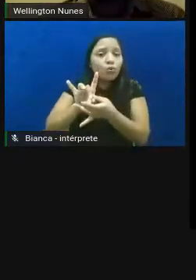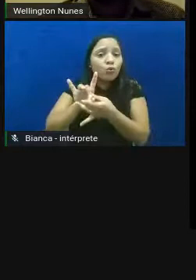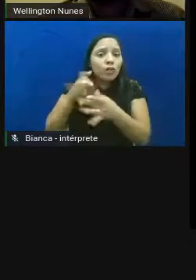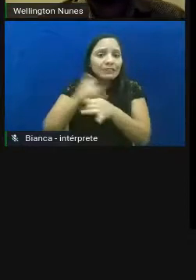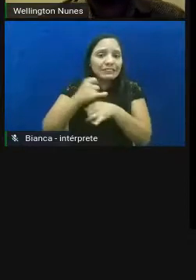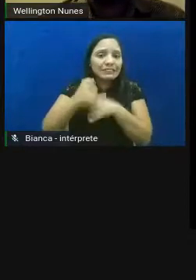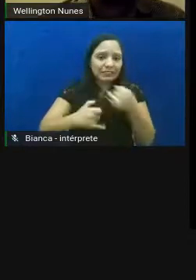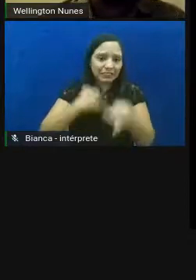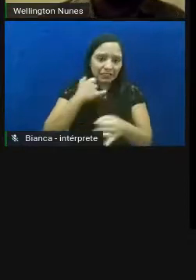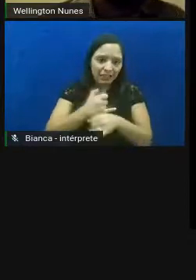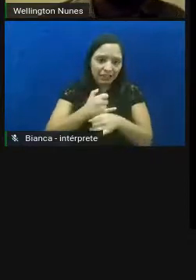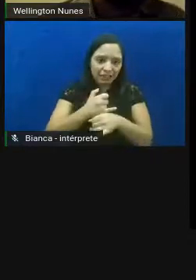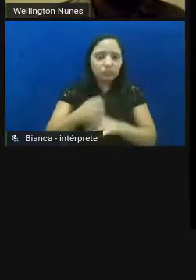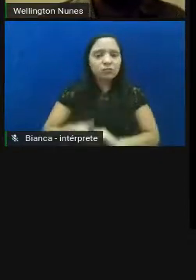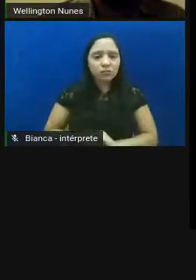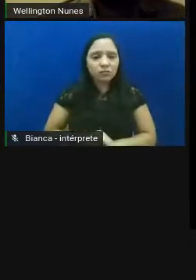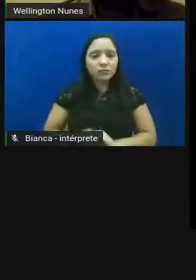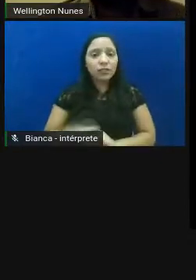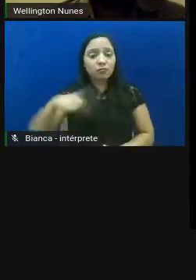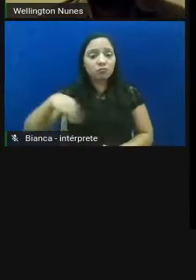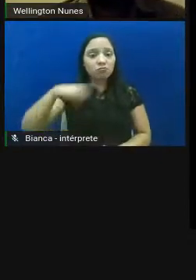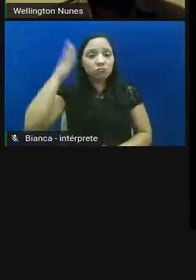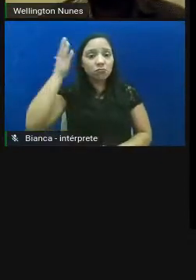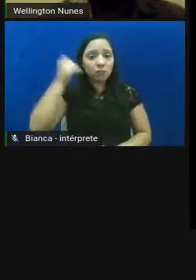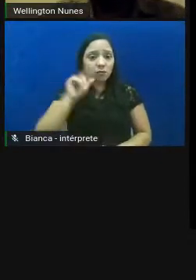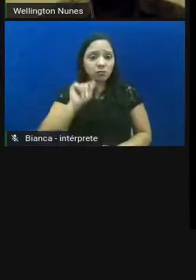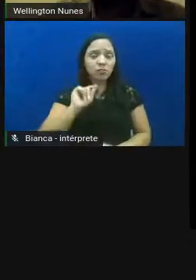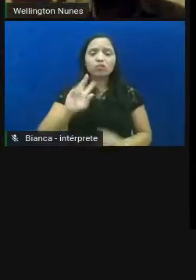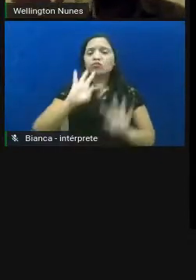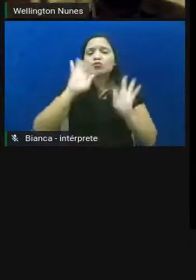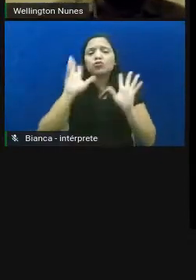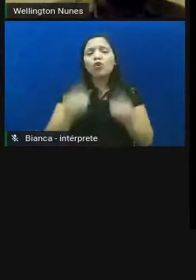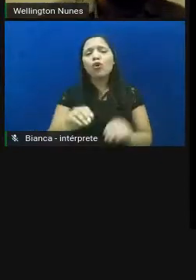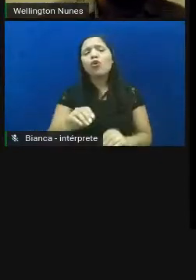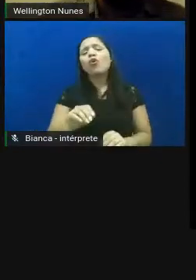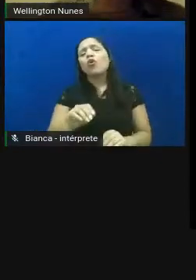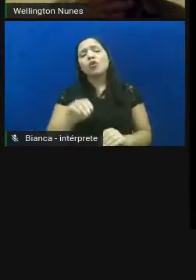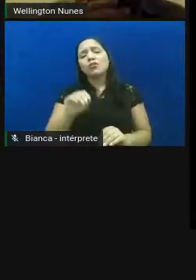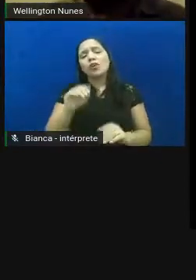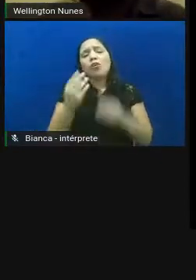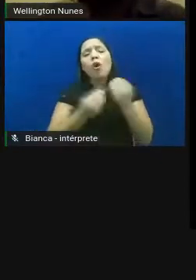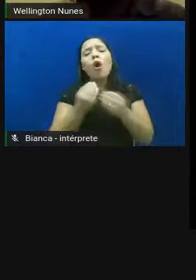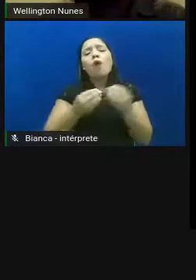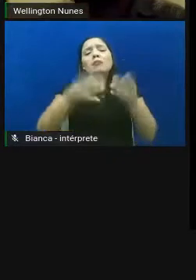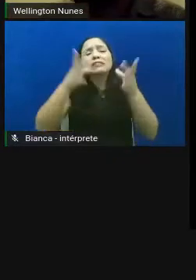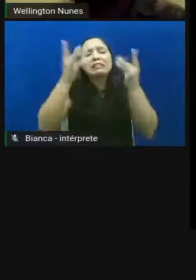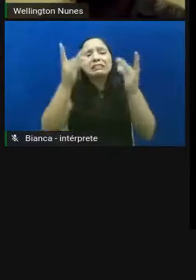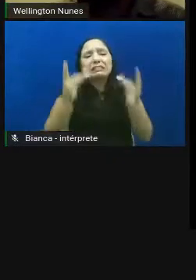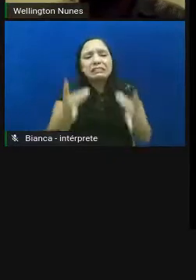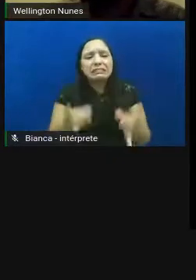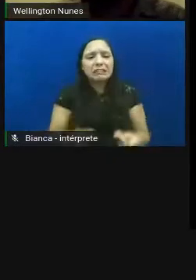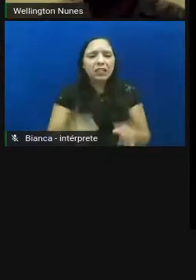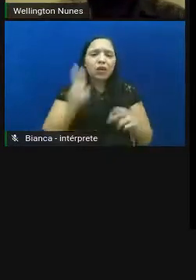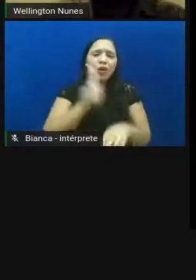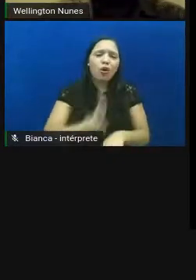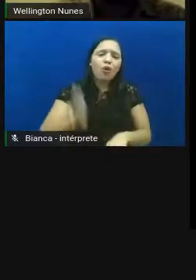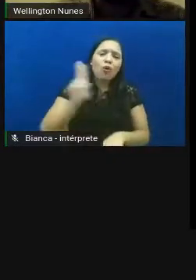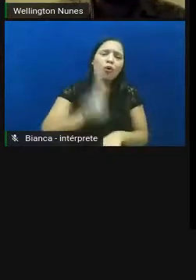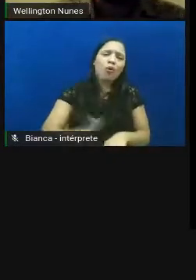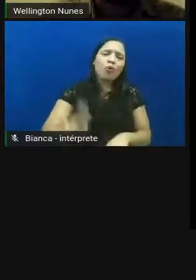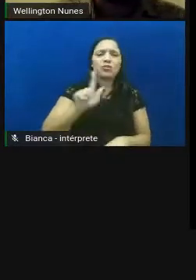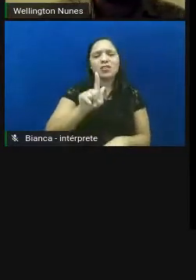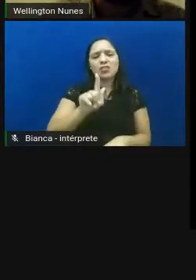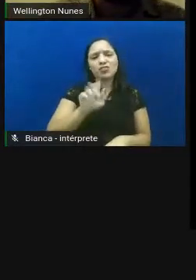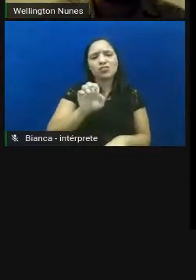fosse dizer todas as aplicações do geoprocessamento, ficaria horas falando aqui. Você tem a parte de mineração, você tem a